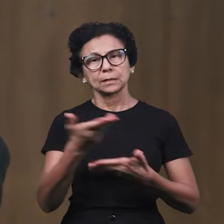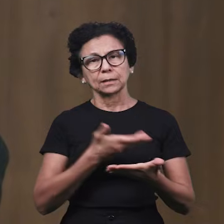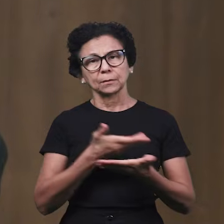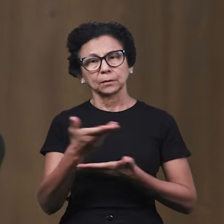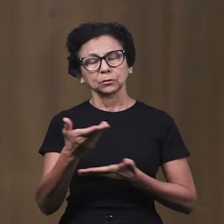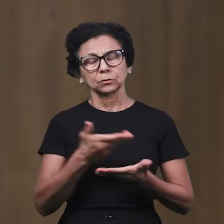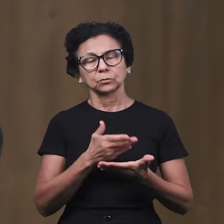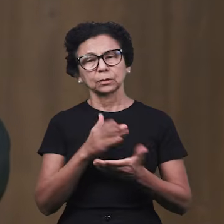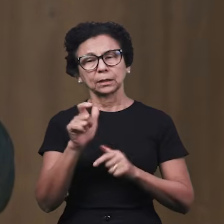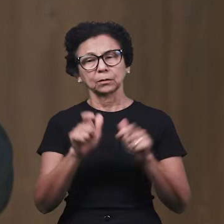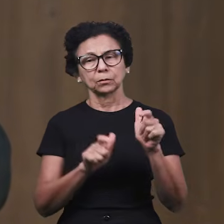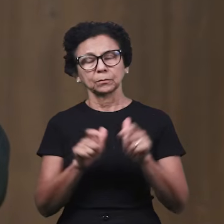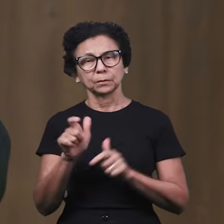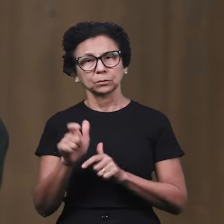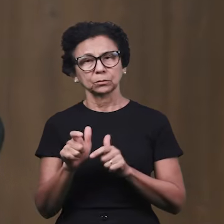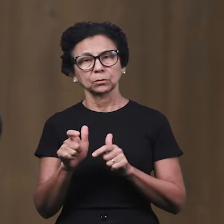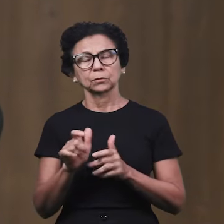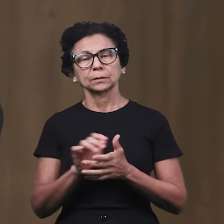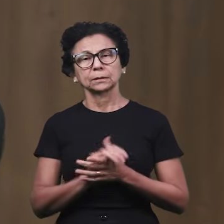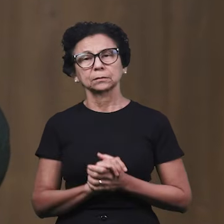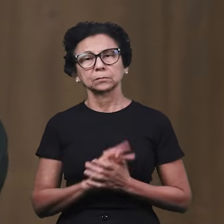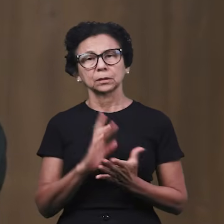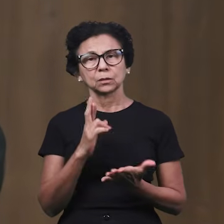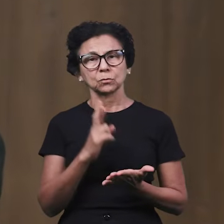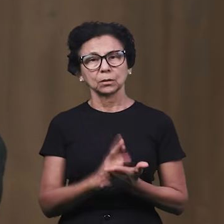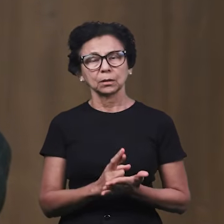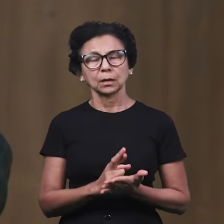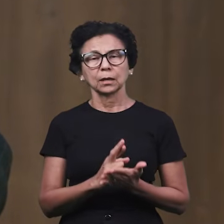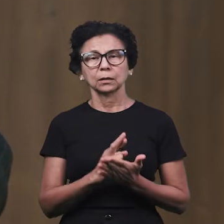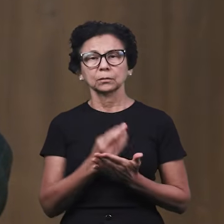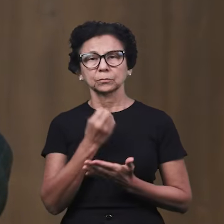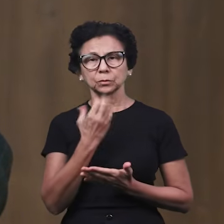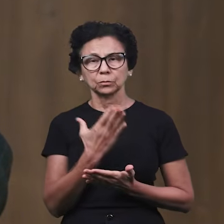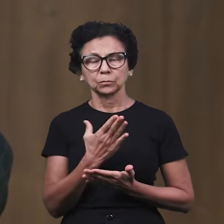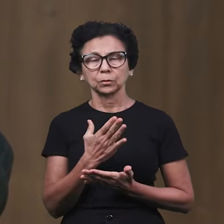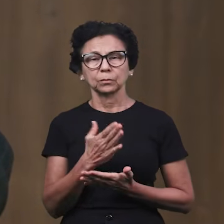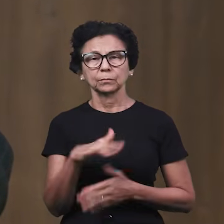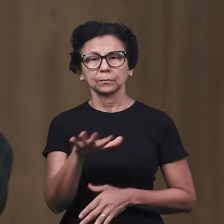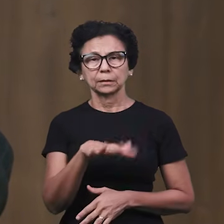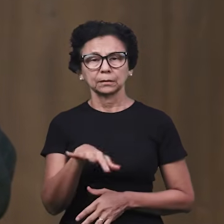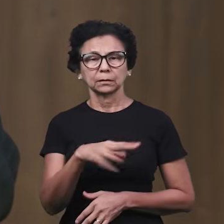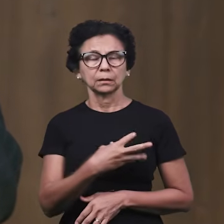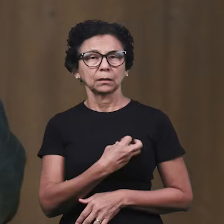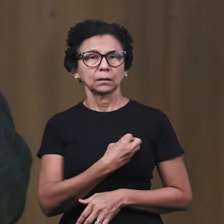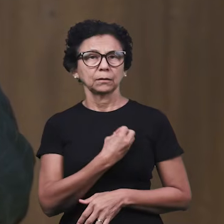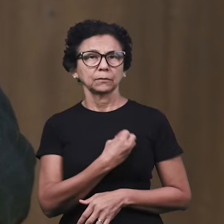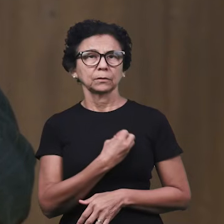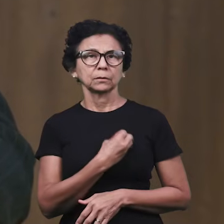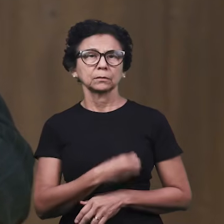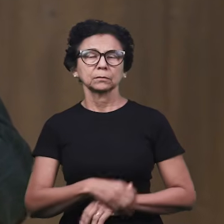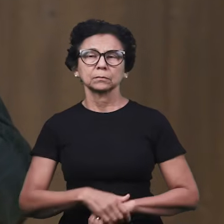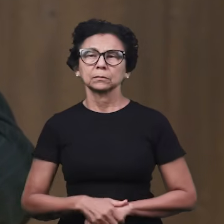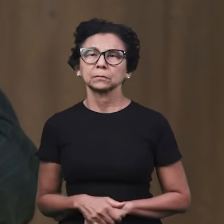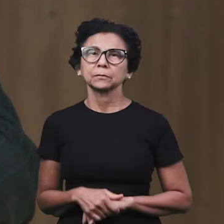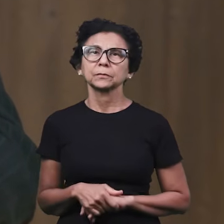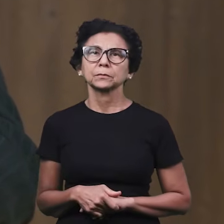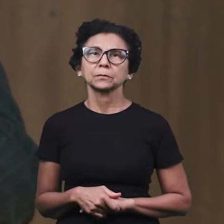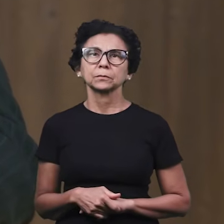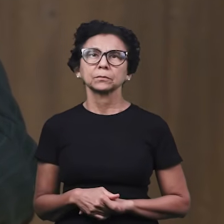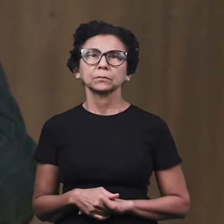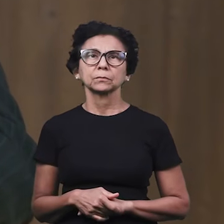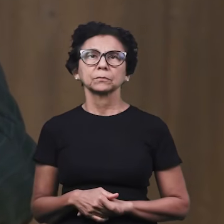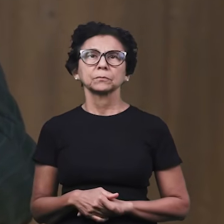sua vida e traz benefícios para todas as áreas da vida. E para trabalhar esse tema, estamos